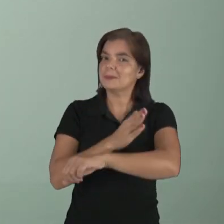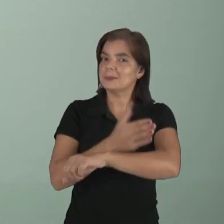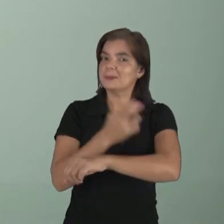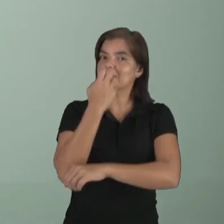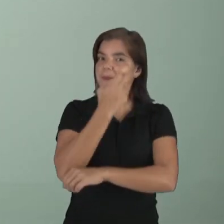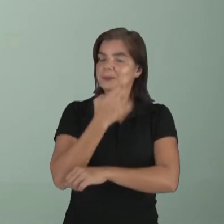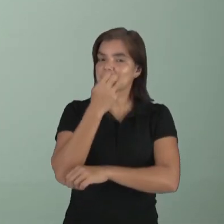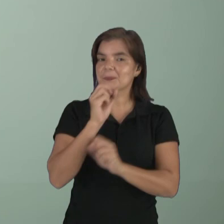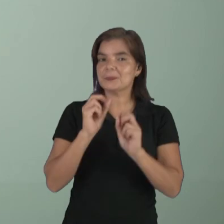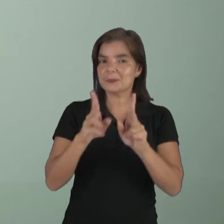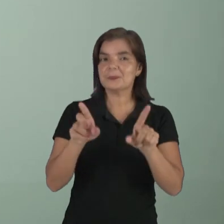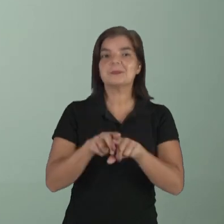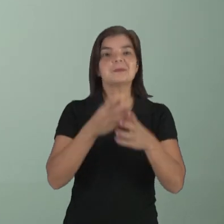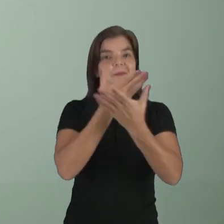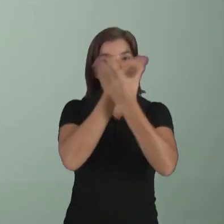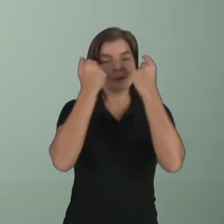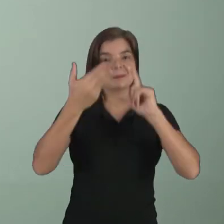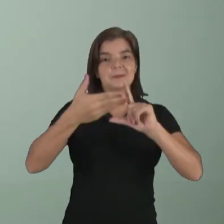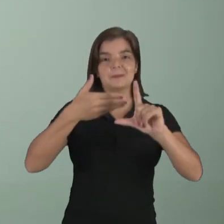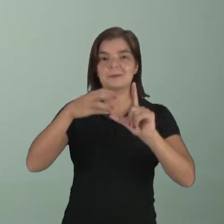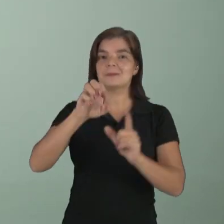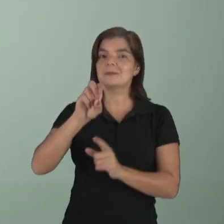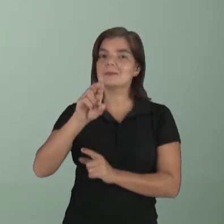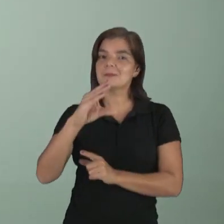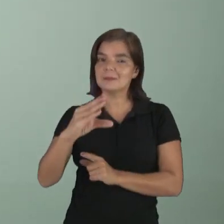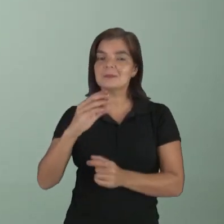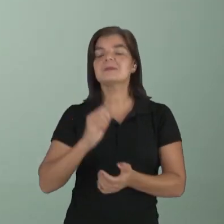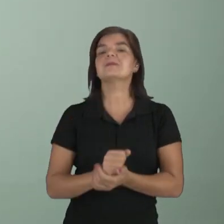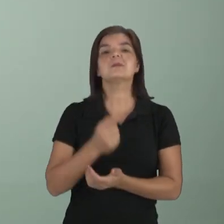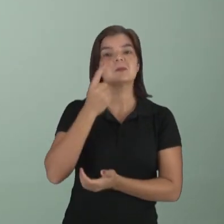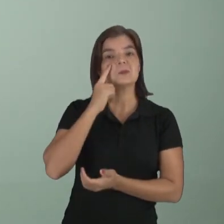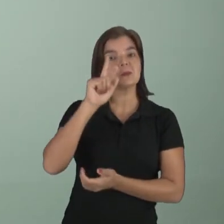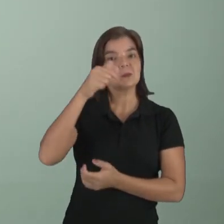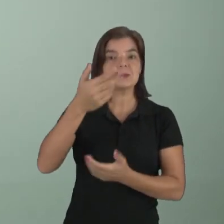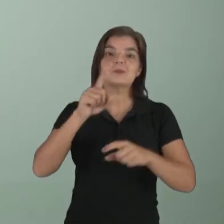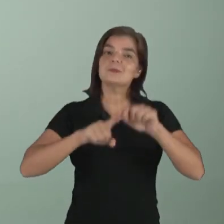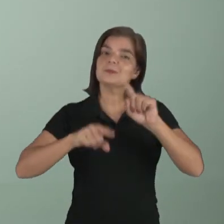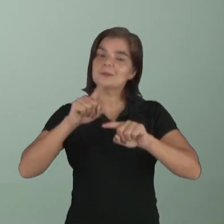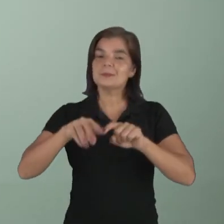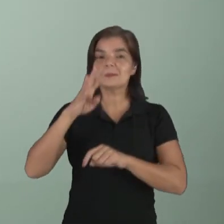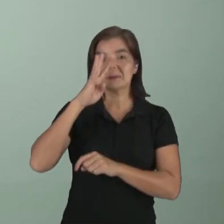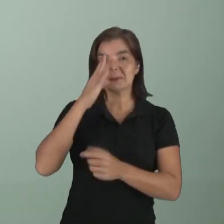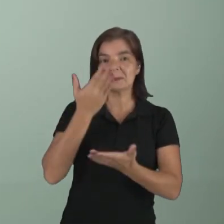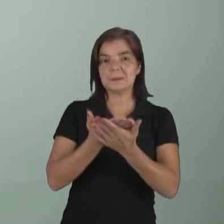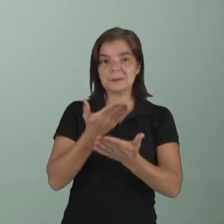a oralidade, ok? Não esqueçam de acessar a plataforma Eduque para acessar outro material e